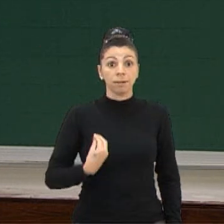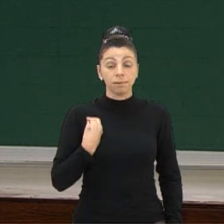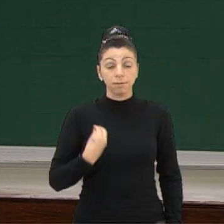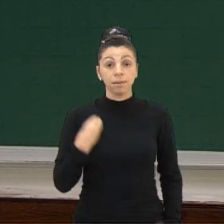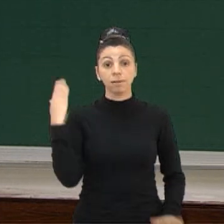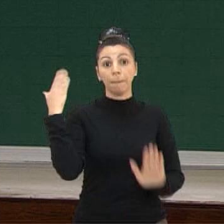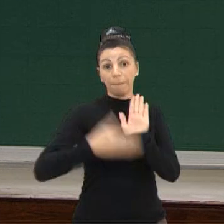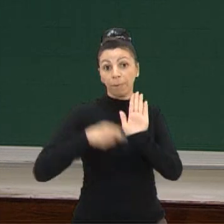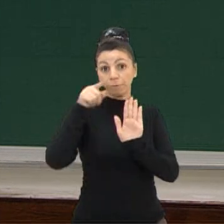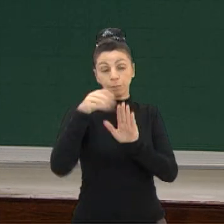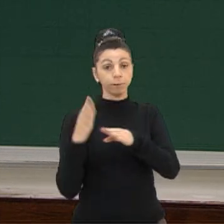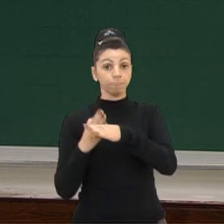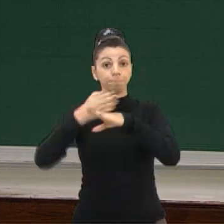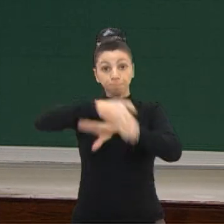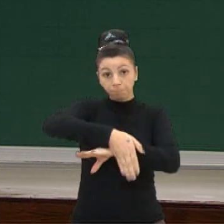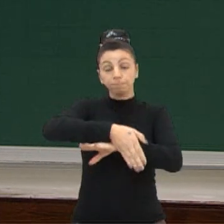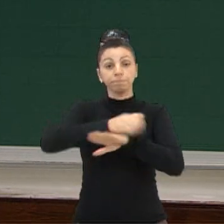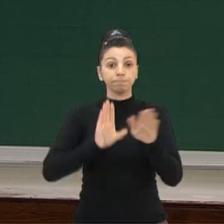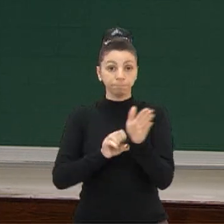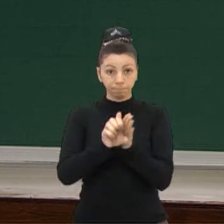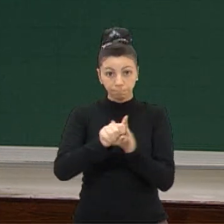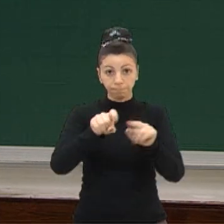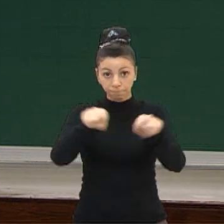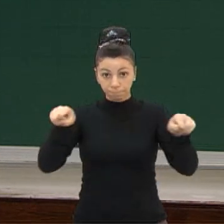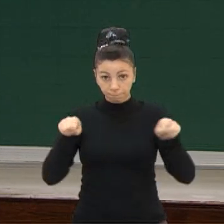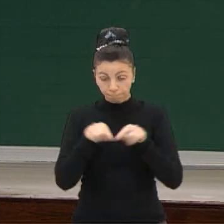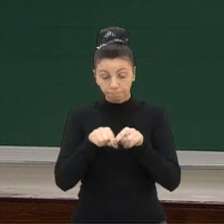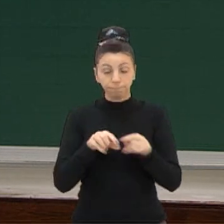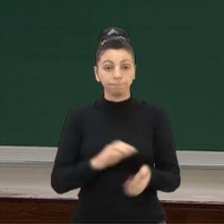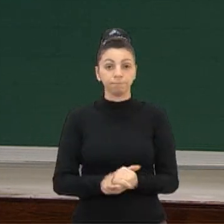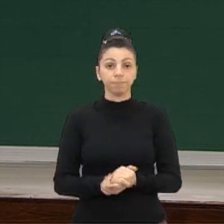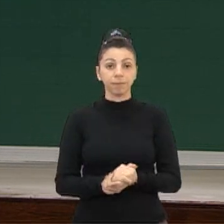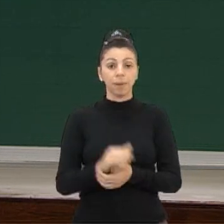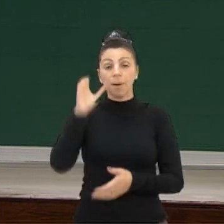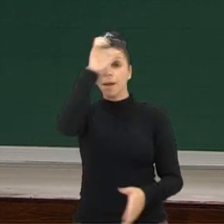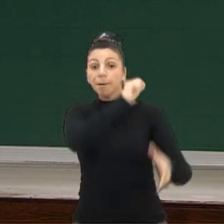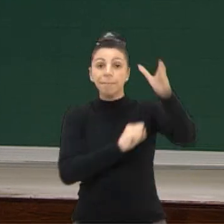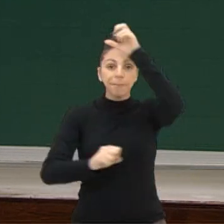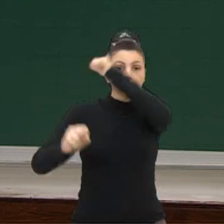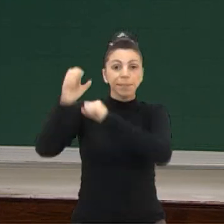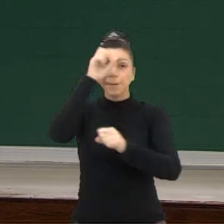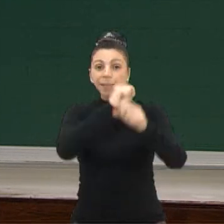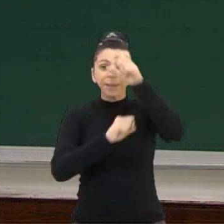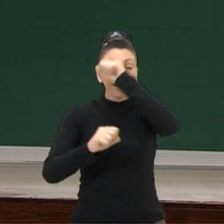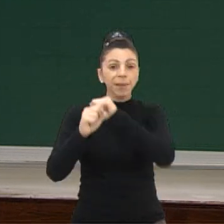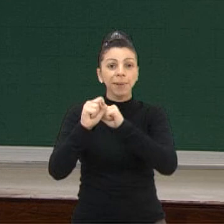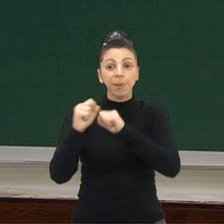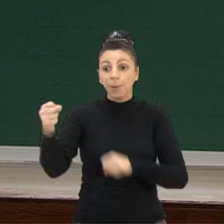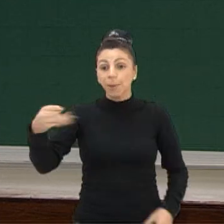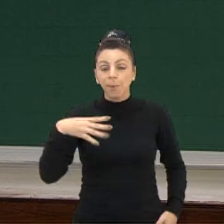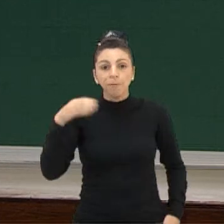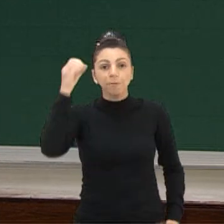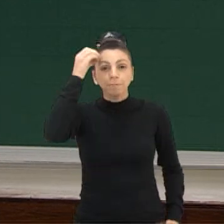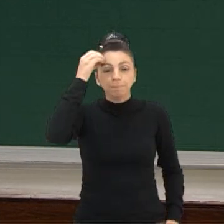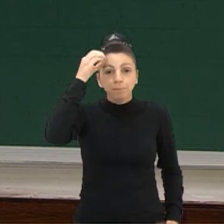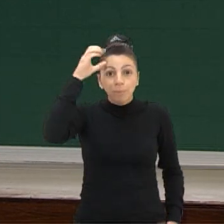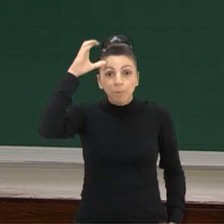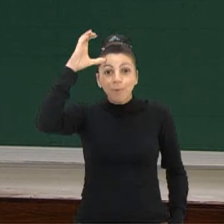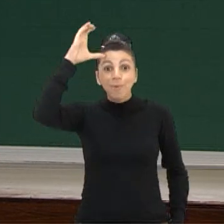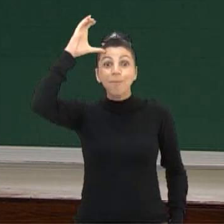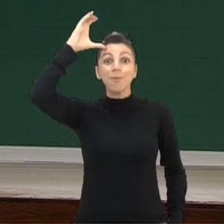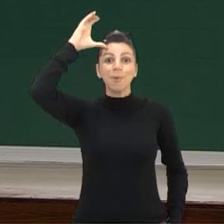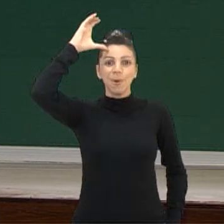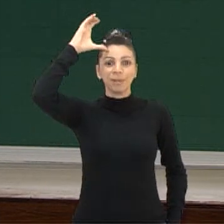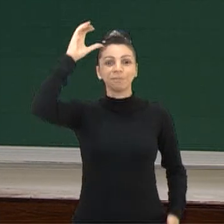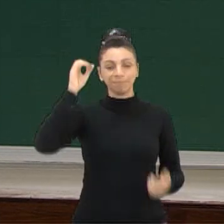fazendo as atividades, né, que sempre que a gente aprende coisas novas, a gente só tem a enriquecer o nosso intelecto, a gente só ganha com isso,